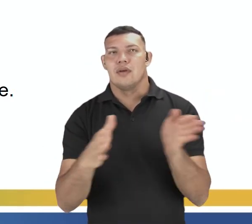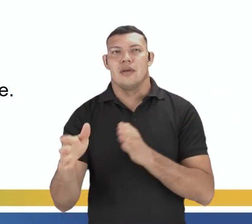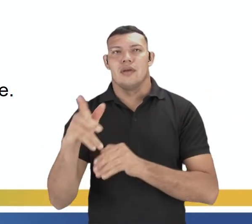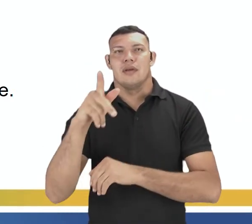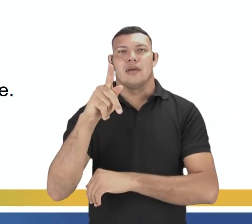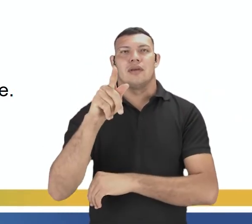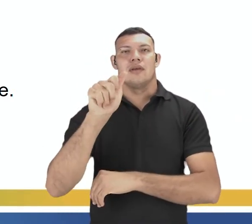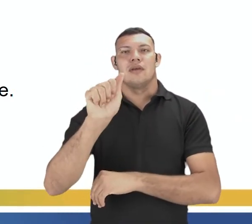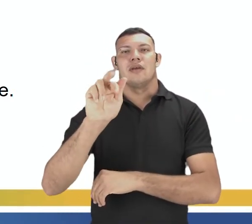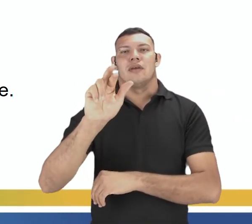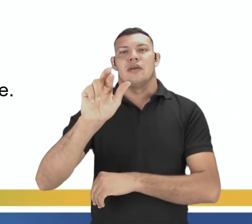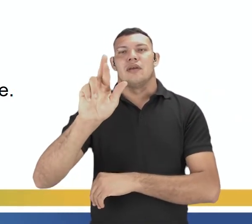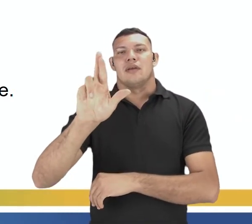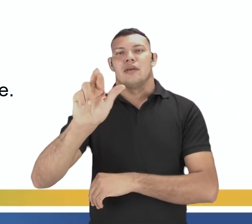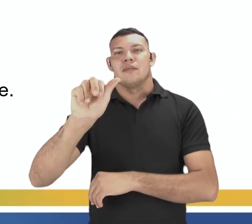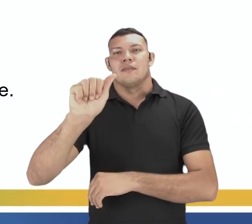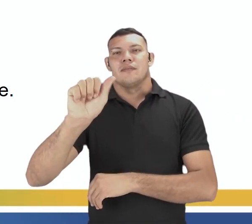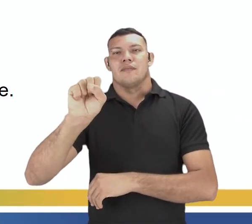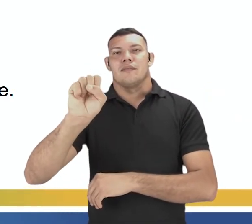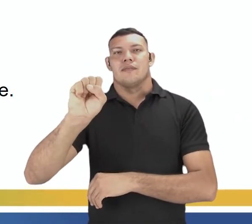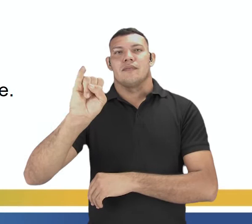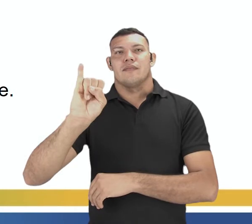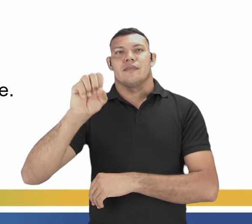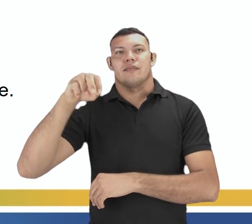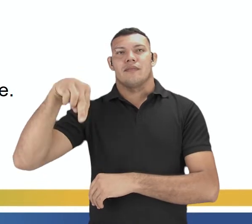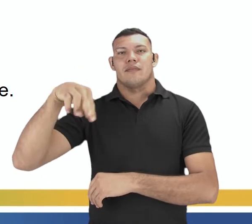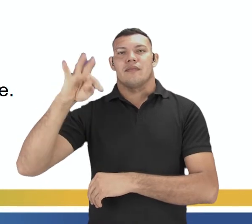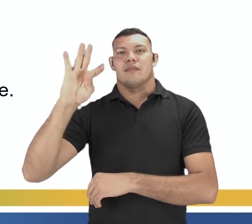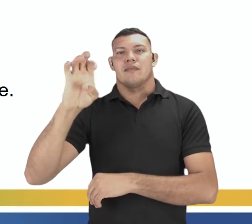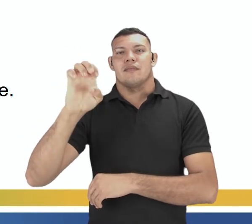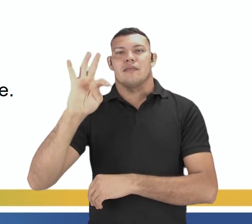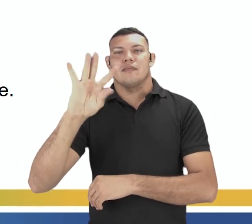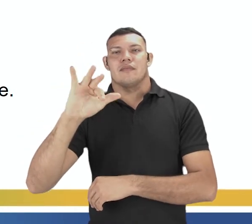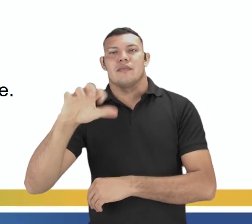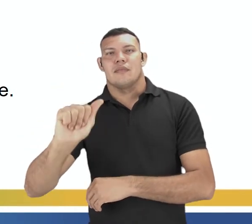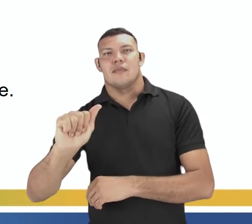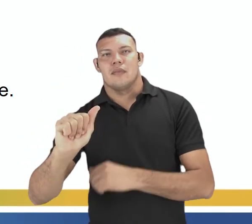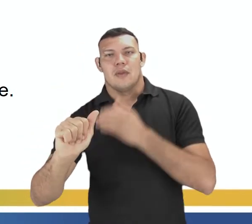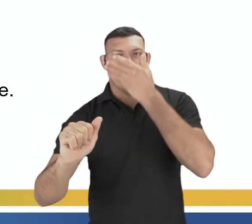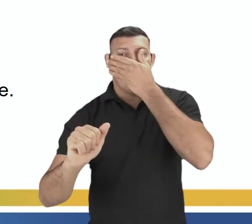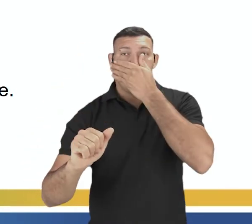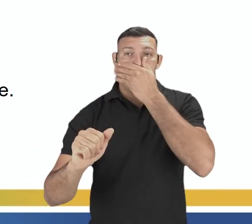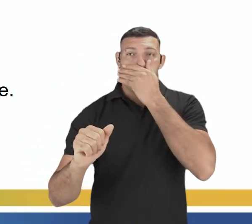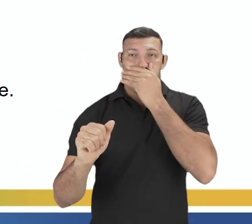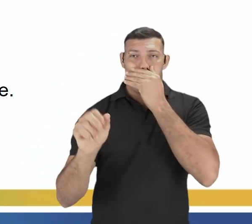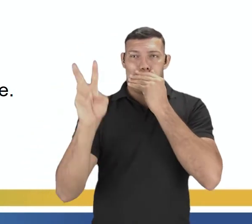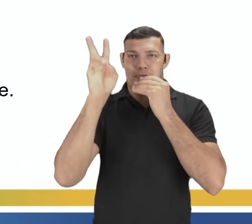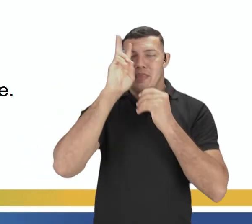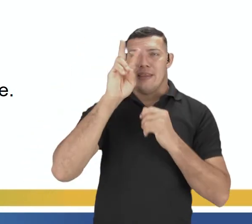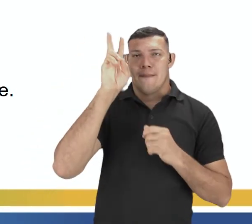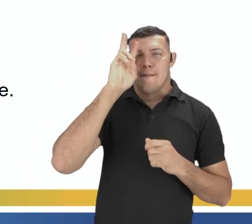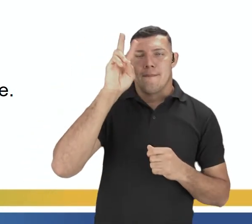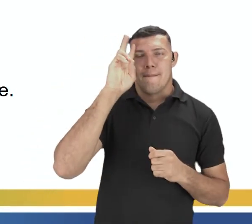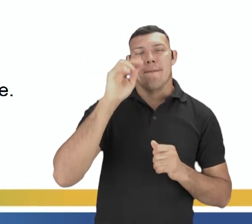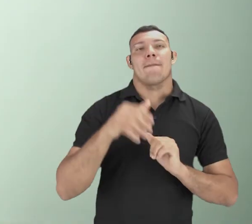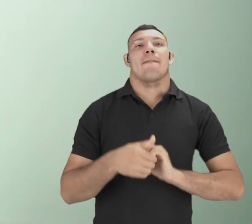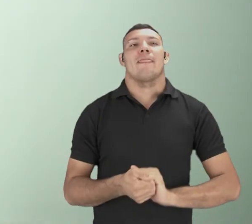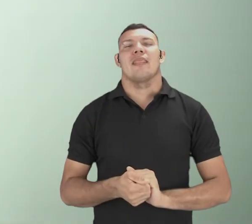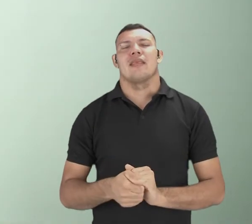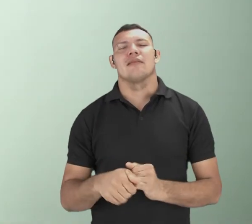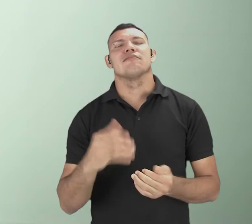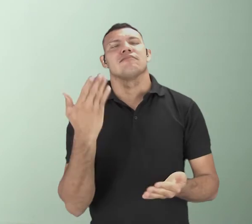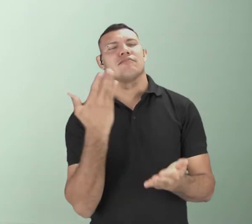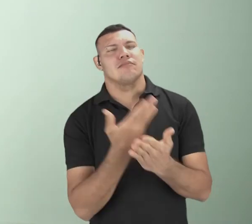seria a derivação parasintética? Né? Relembra aí na sua memória, viu? Nós já estudamos